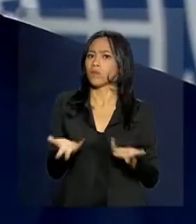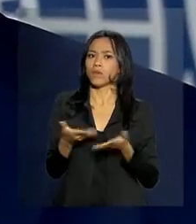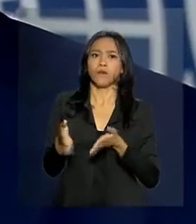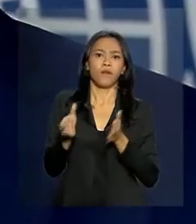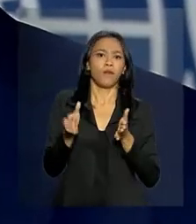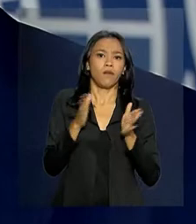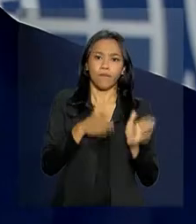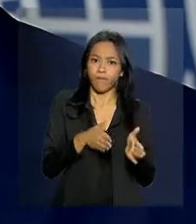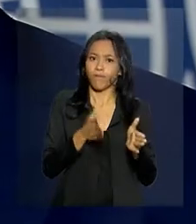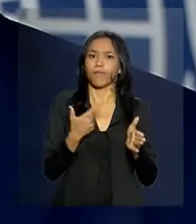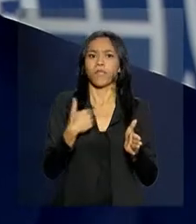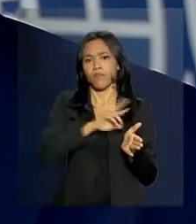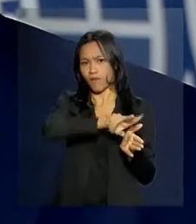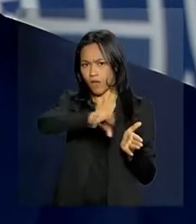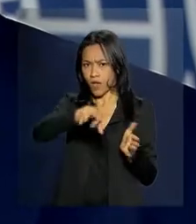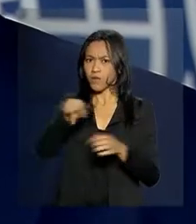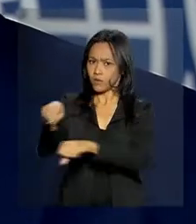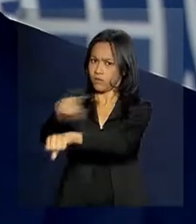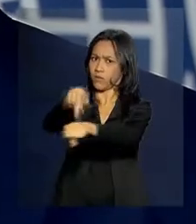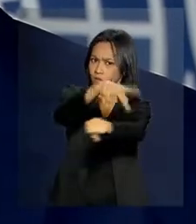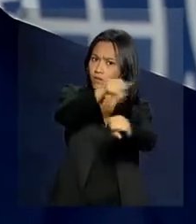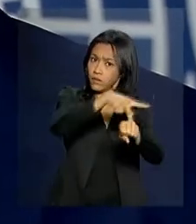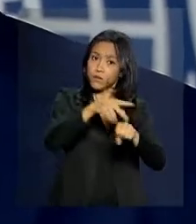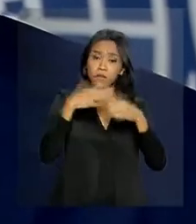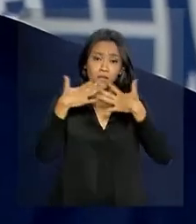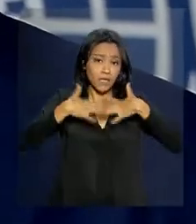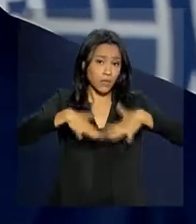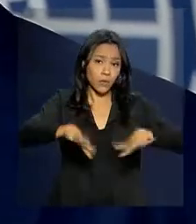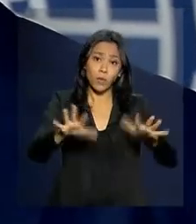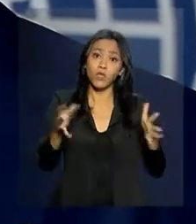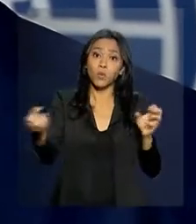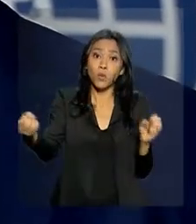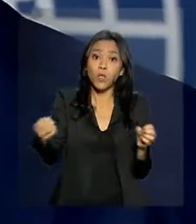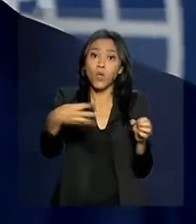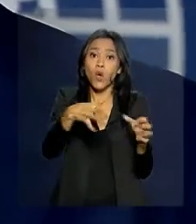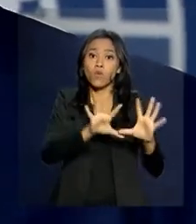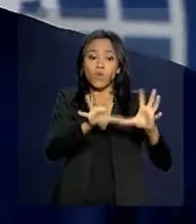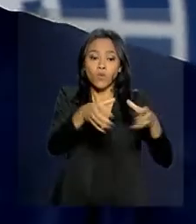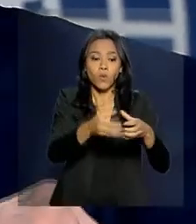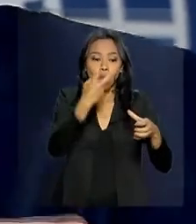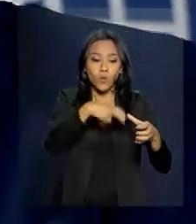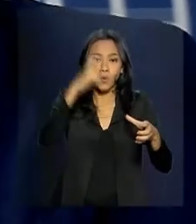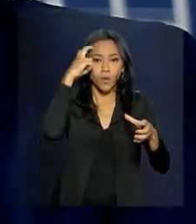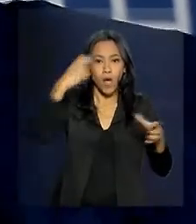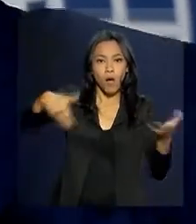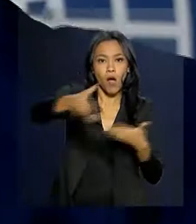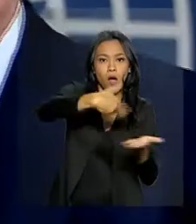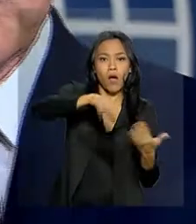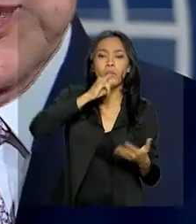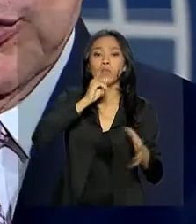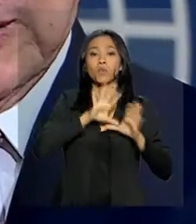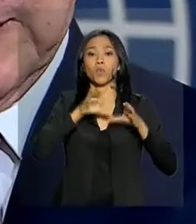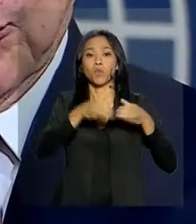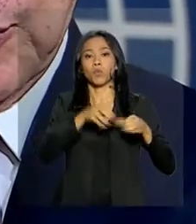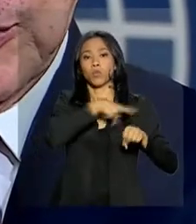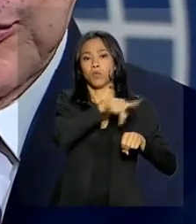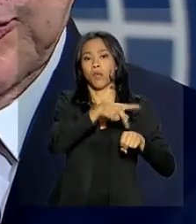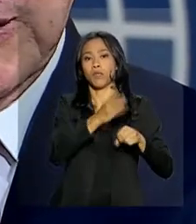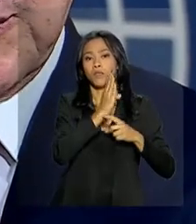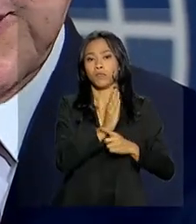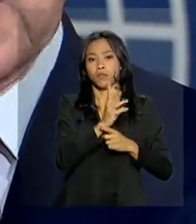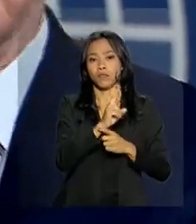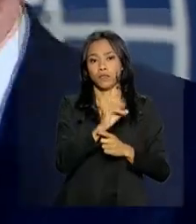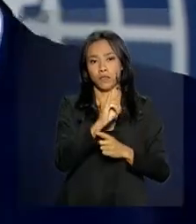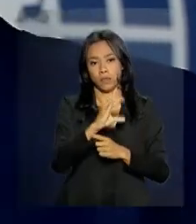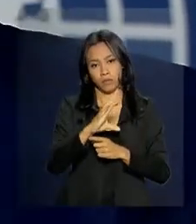entre países é naturalmente começa a não integração cultural em vez do brics por exemplo para o lar na última reunião